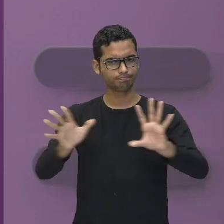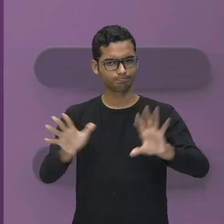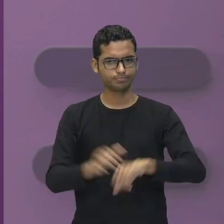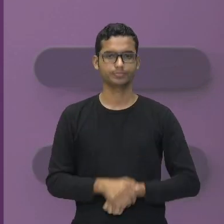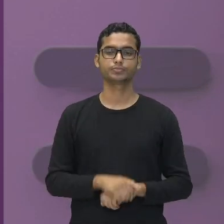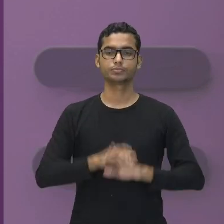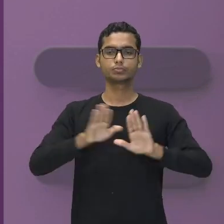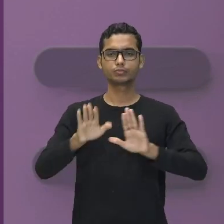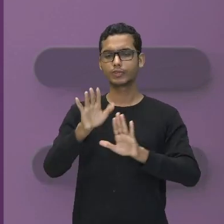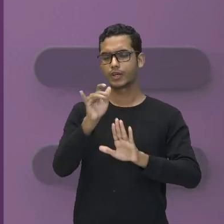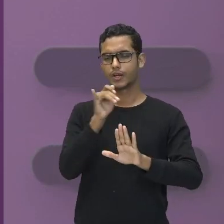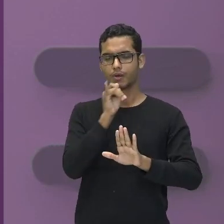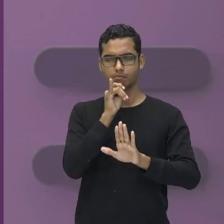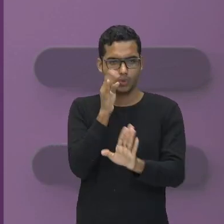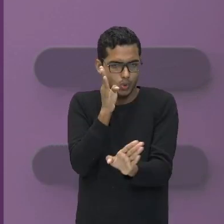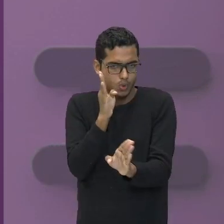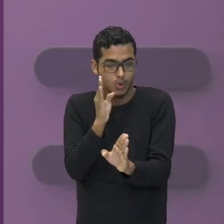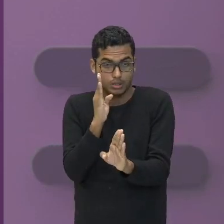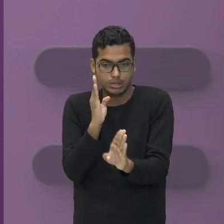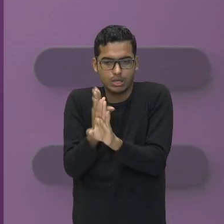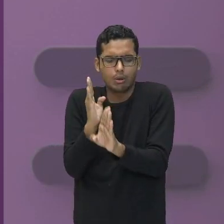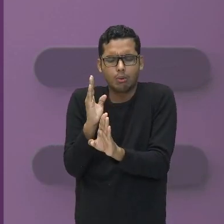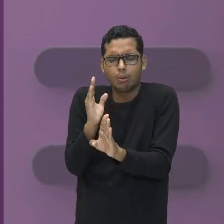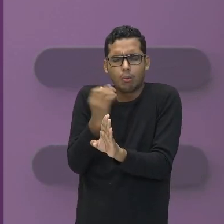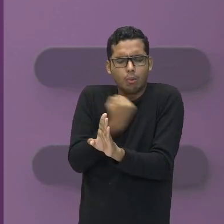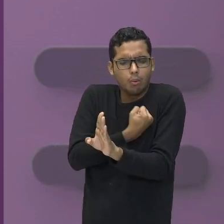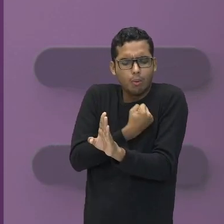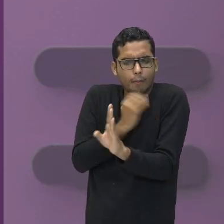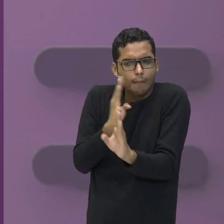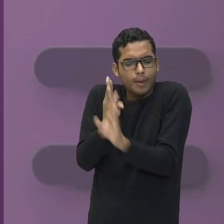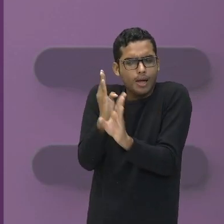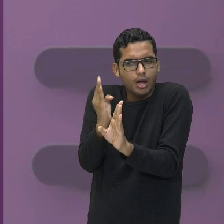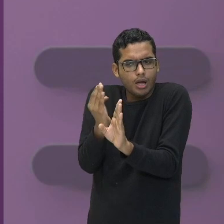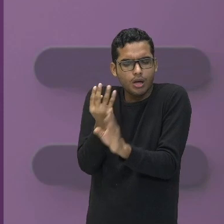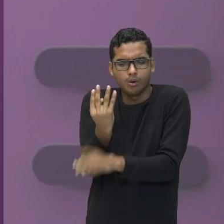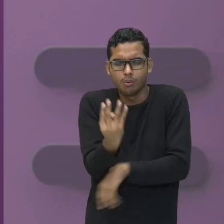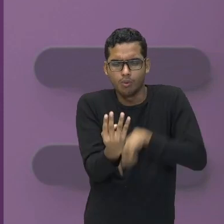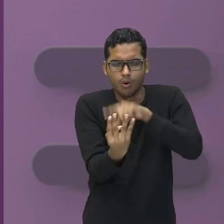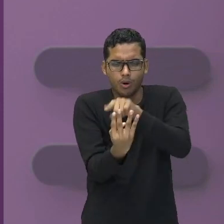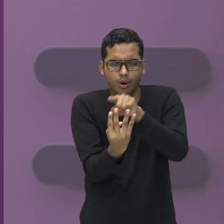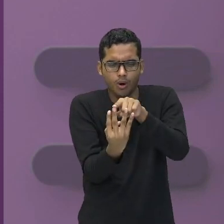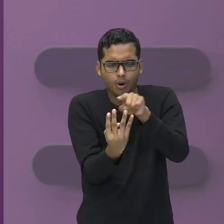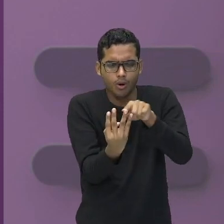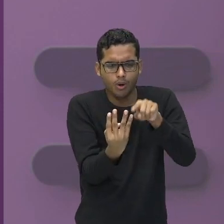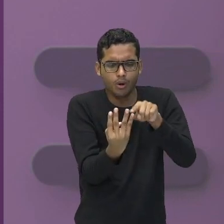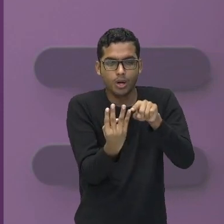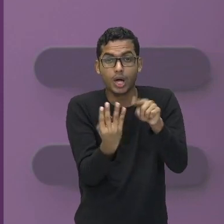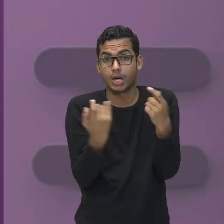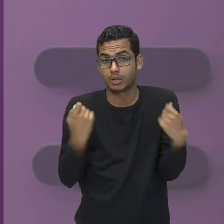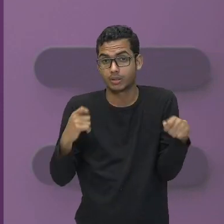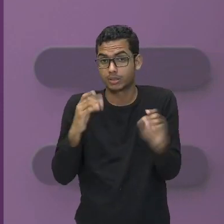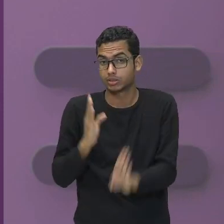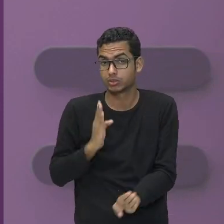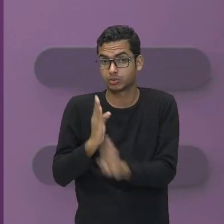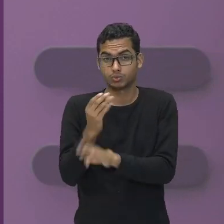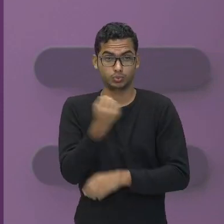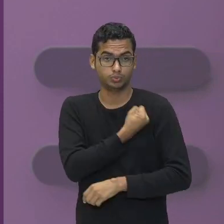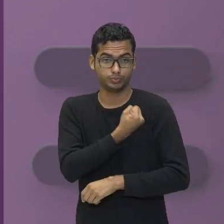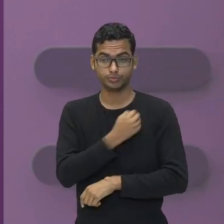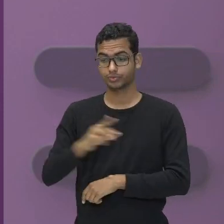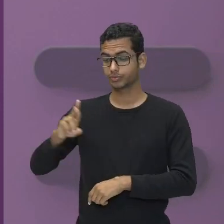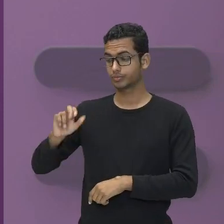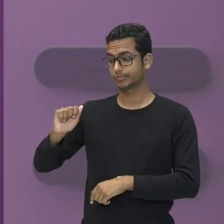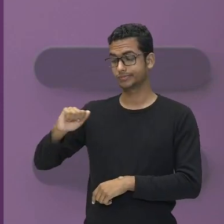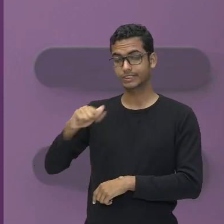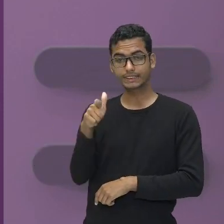que números são esses, que eu vou colocar ali no meio, né? Eu preciso encontrar a razão, tá? Nós já vimos que